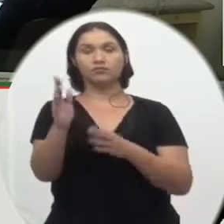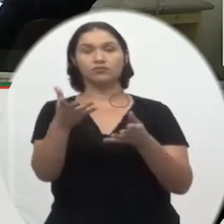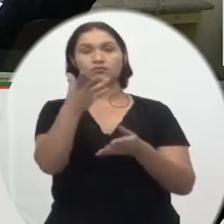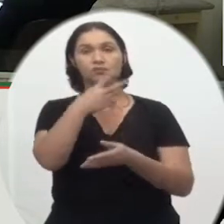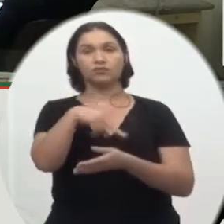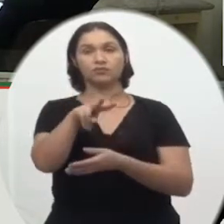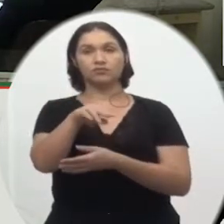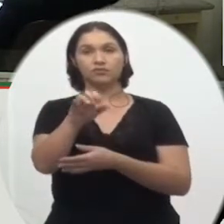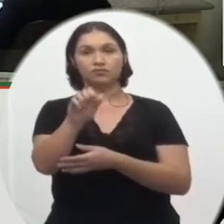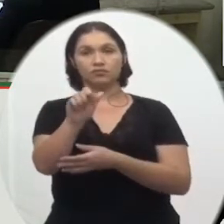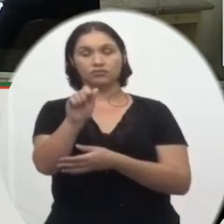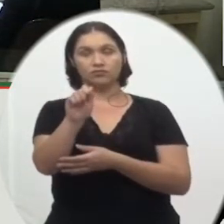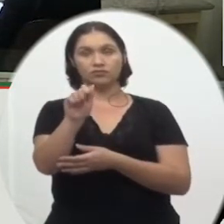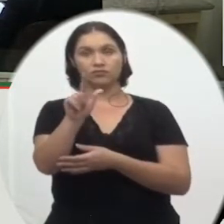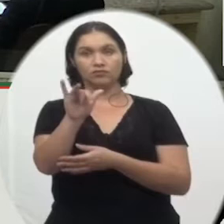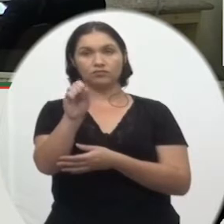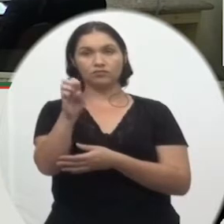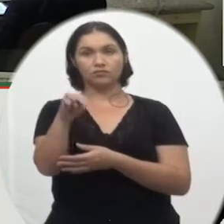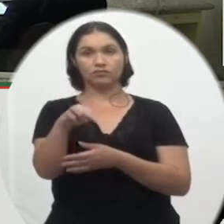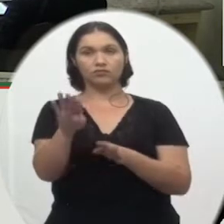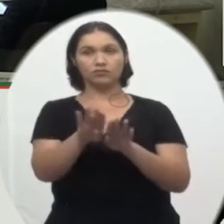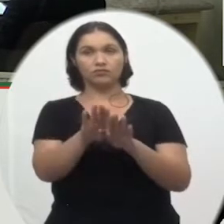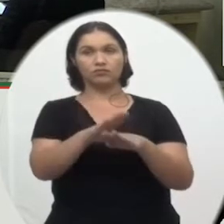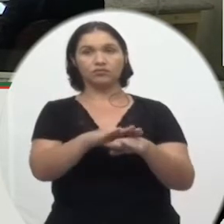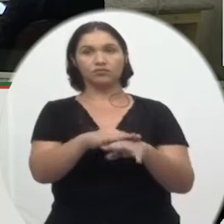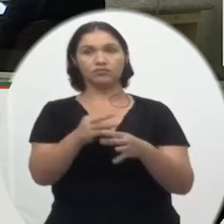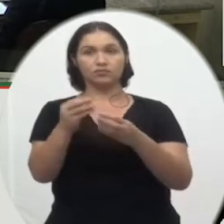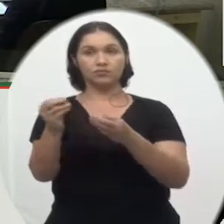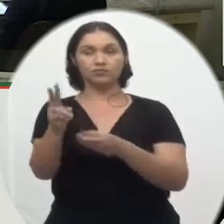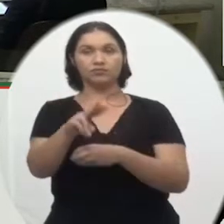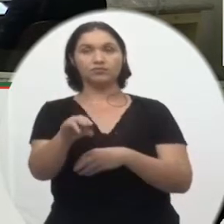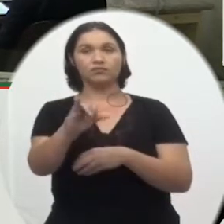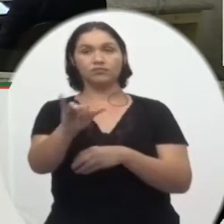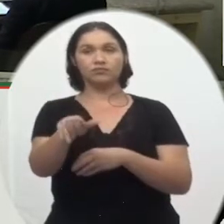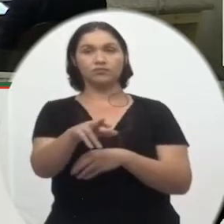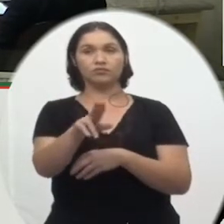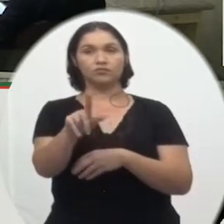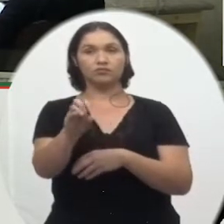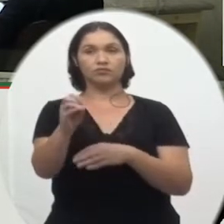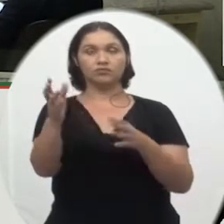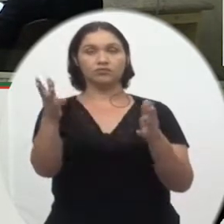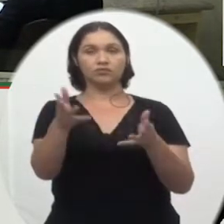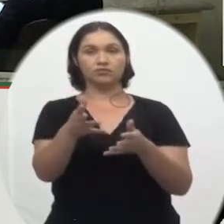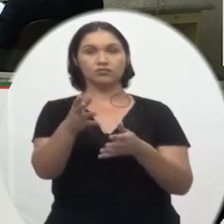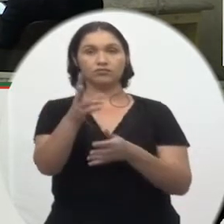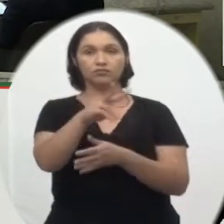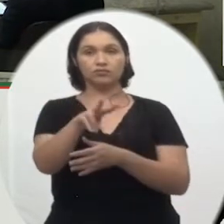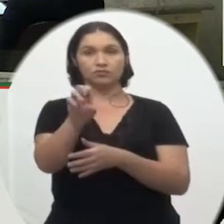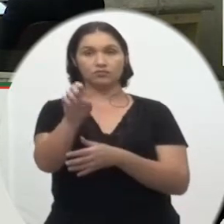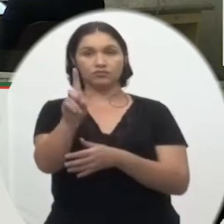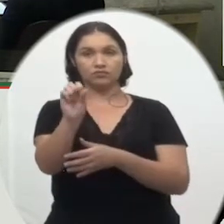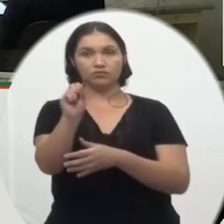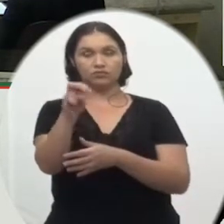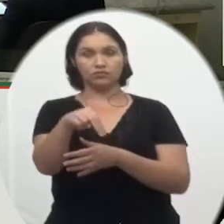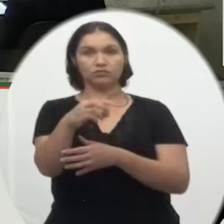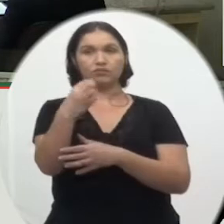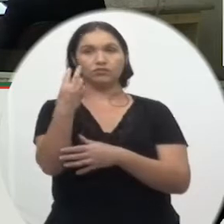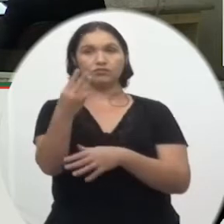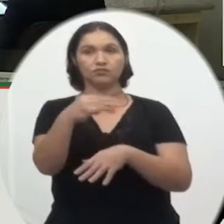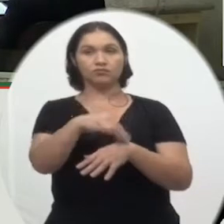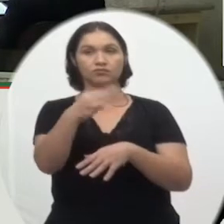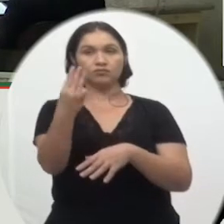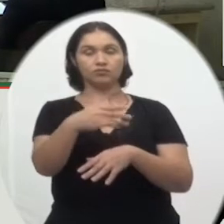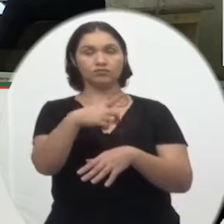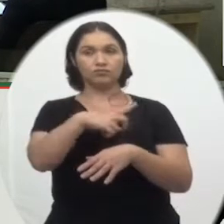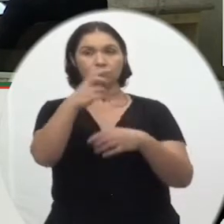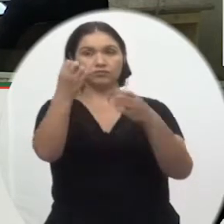Pires. Também cedeu o seu tempo para o vereador Júlio Kaminski. Com a palavra o vereador Edson Aurélio. Vossa Excelência, põe 3